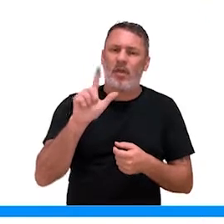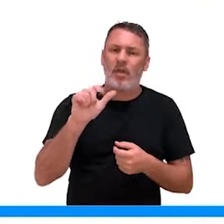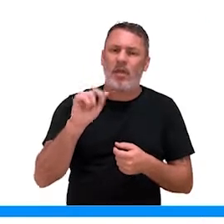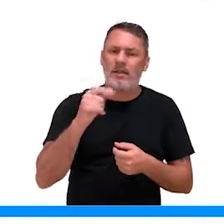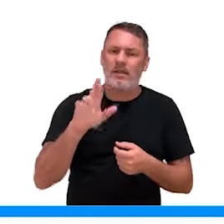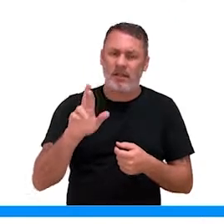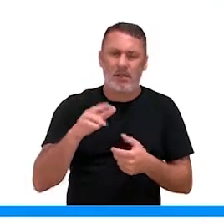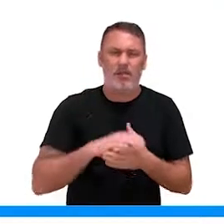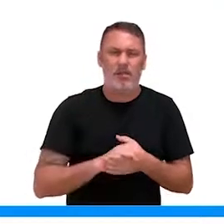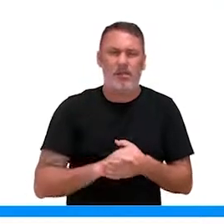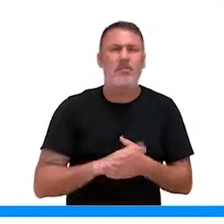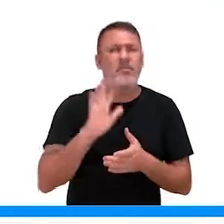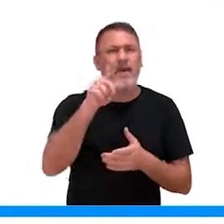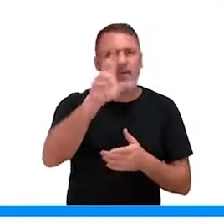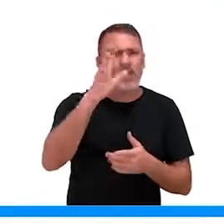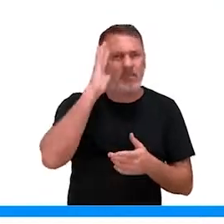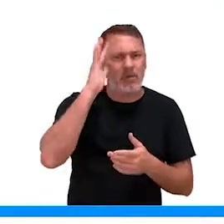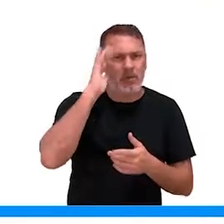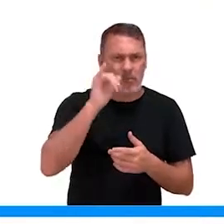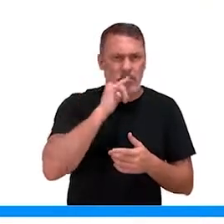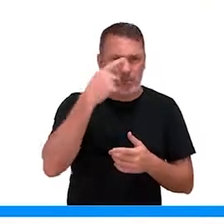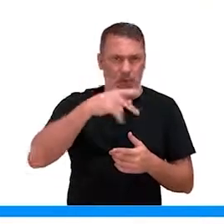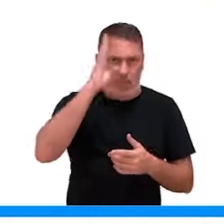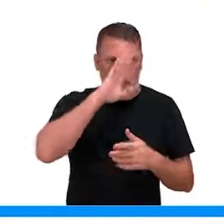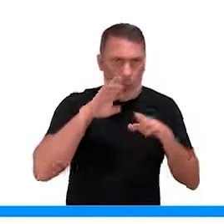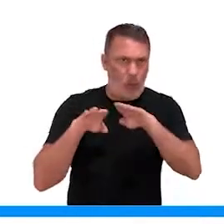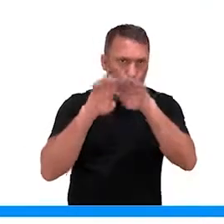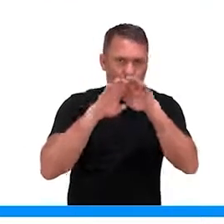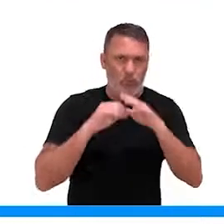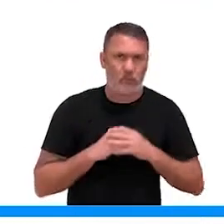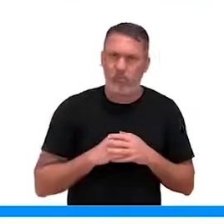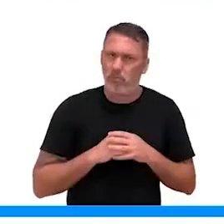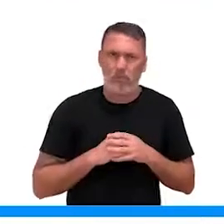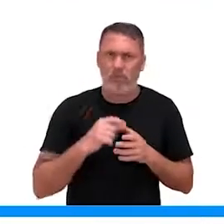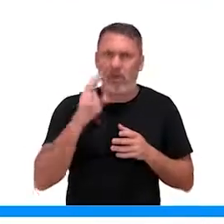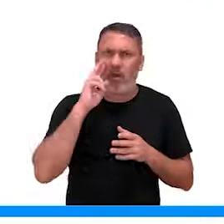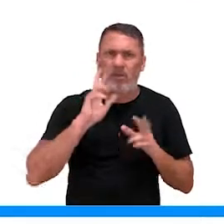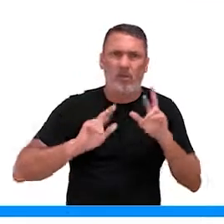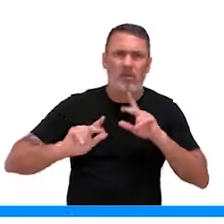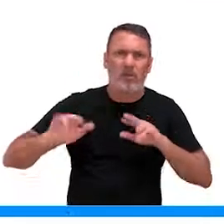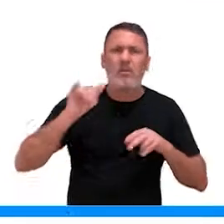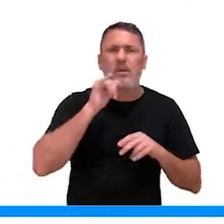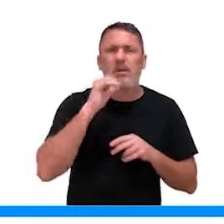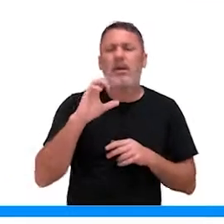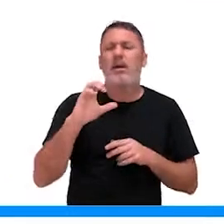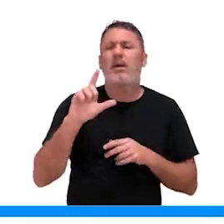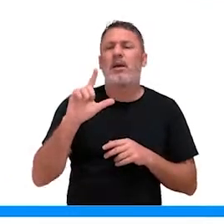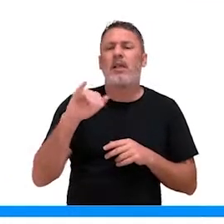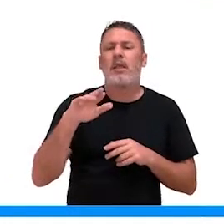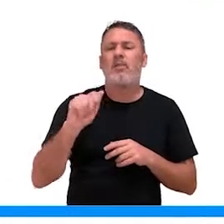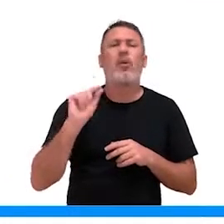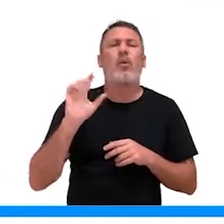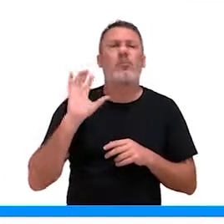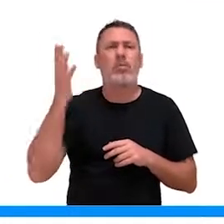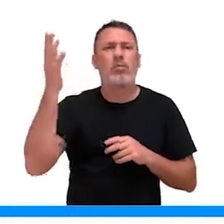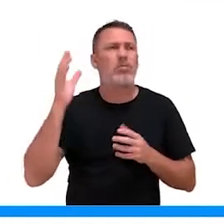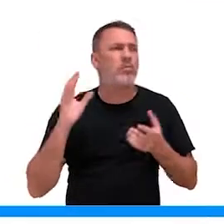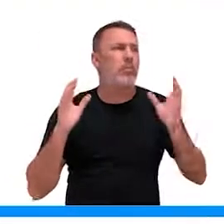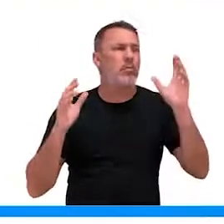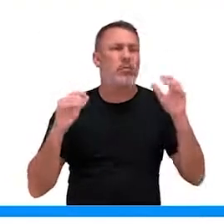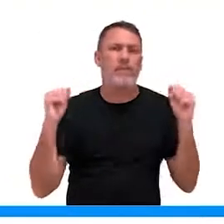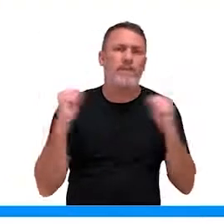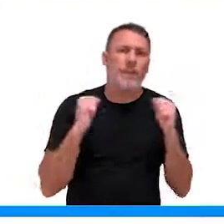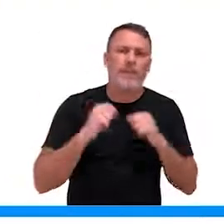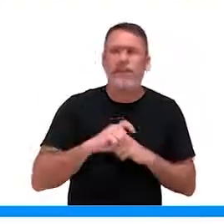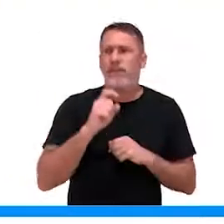natural, por exemplo, que nós temos no nosso país, climática? Vamos aqui. Ao norte,